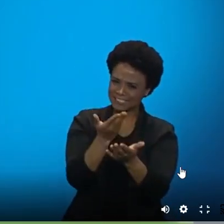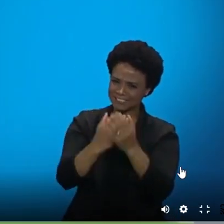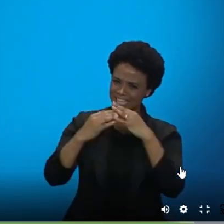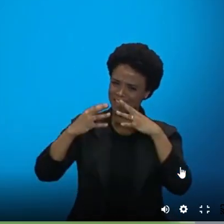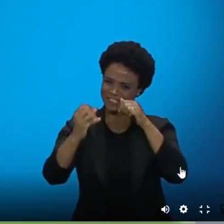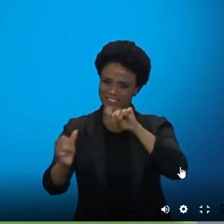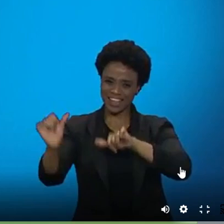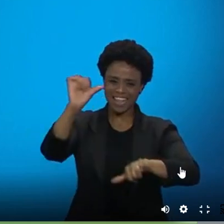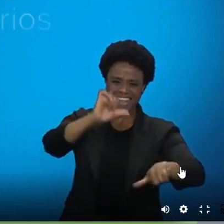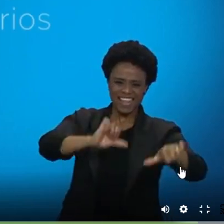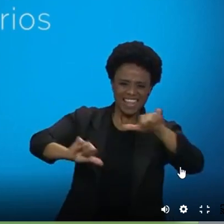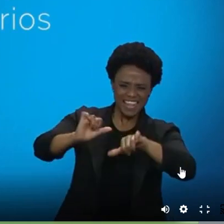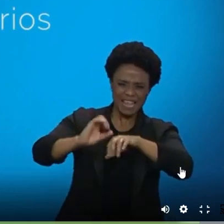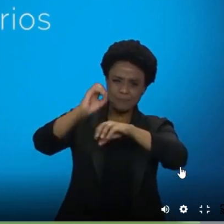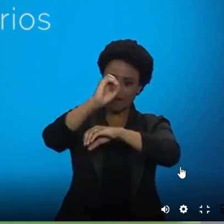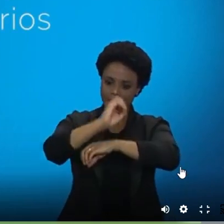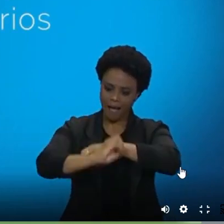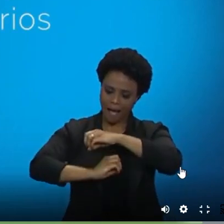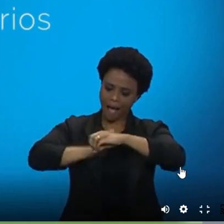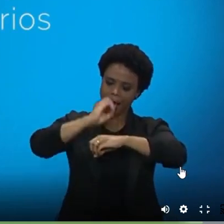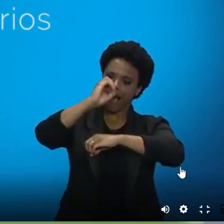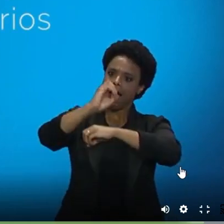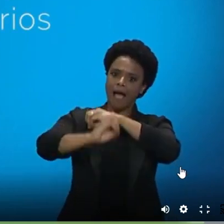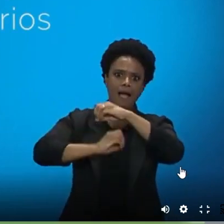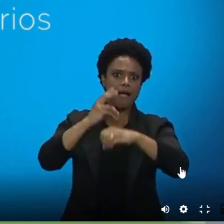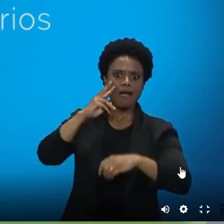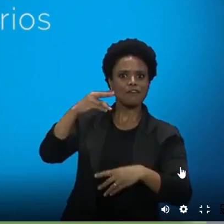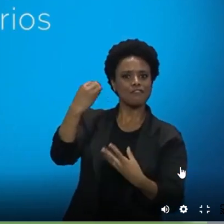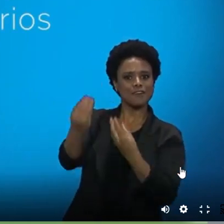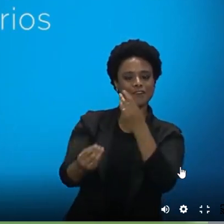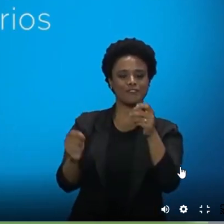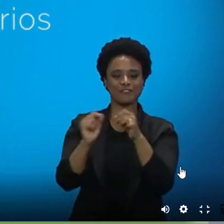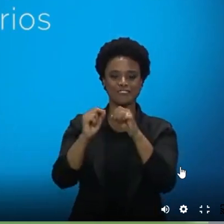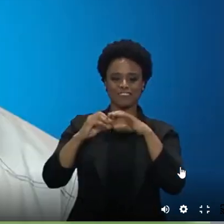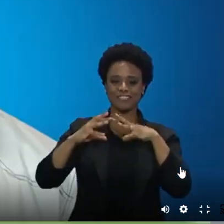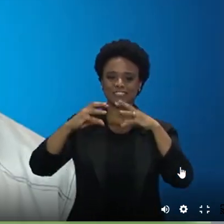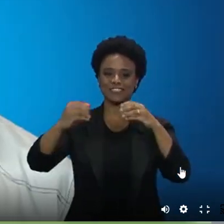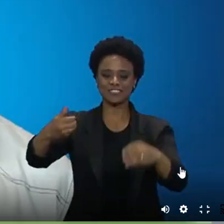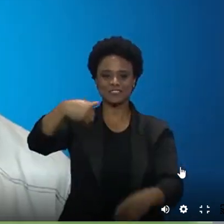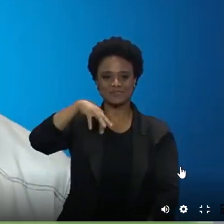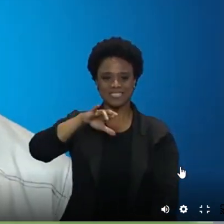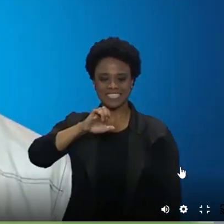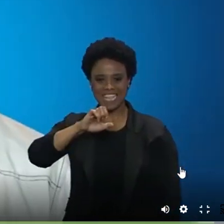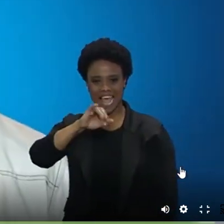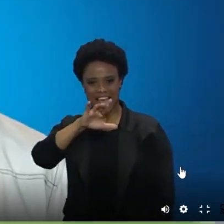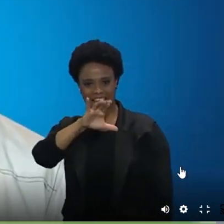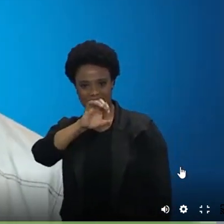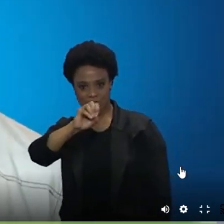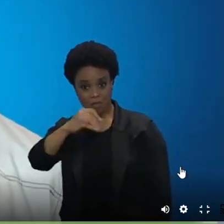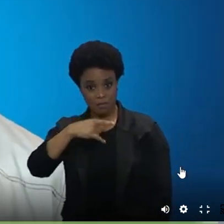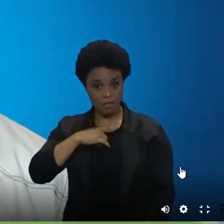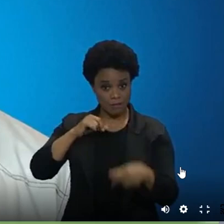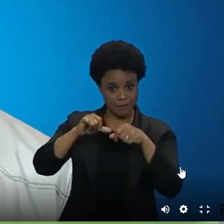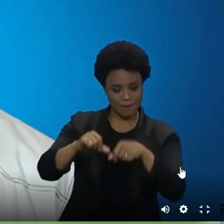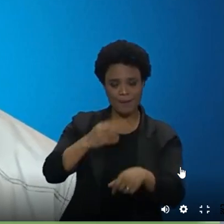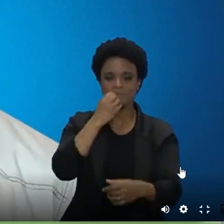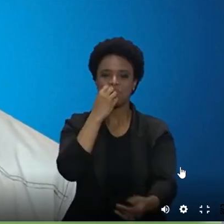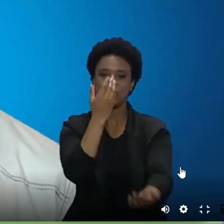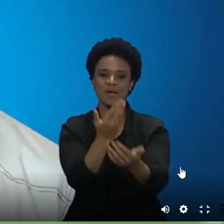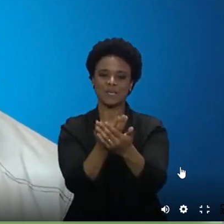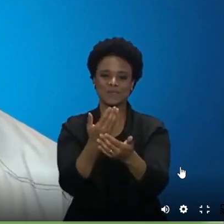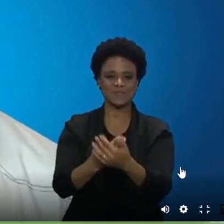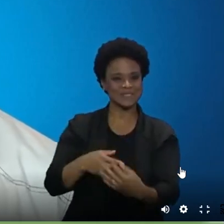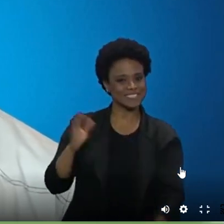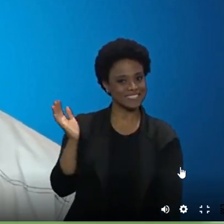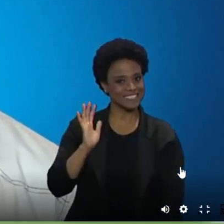químicas entre átomos para entender melhor como são compostos e classificados os minérios? Eu vou ficando por aqui. Bons estudos e até